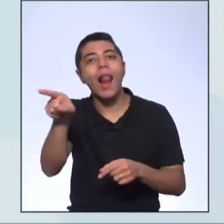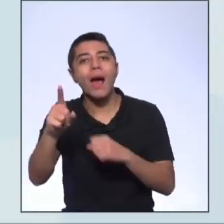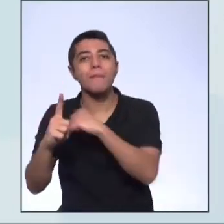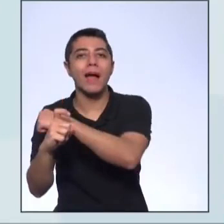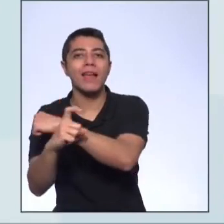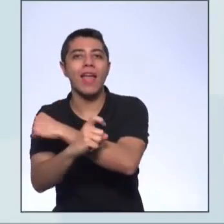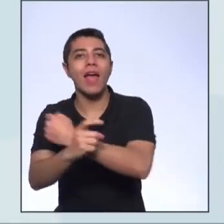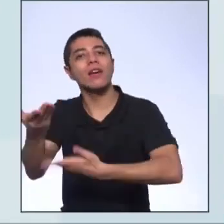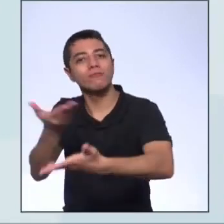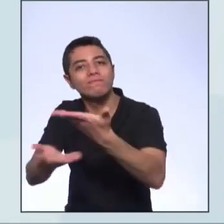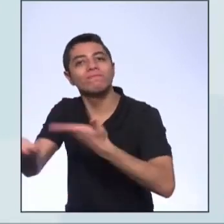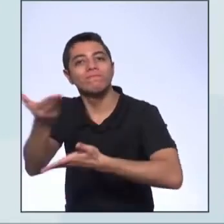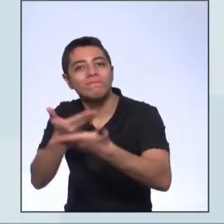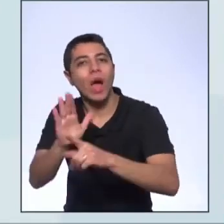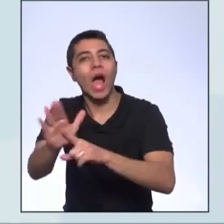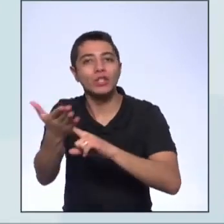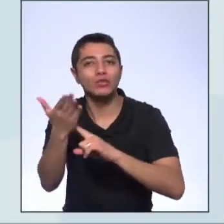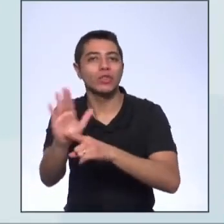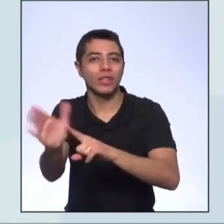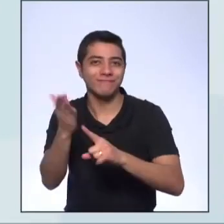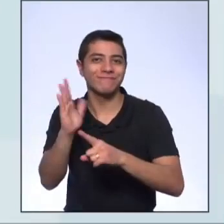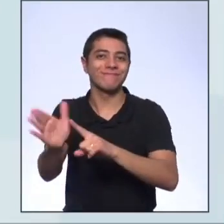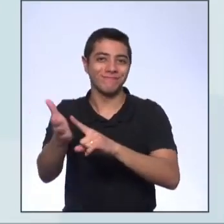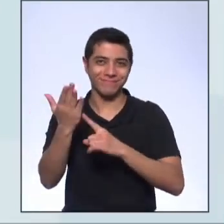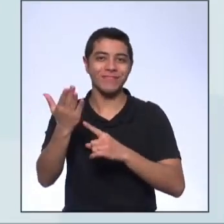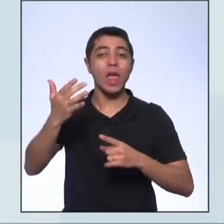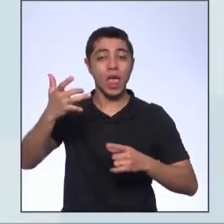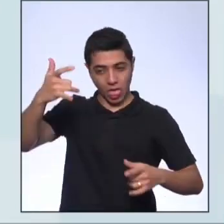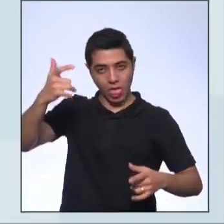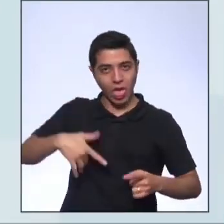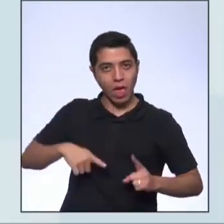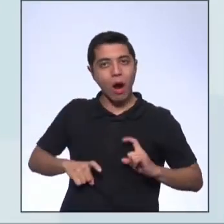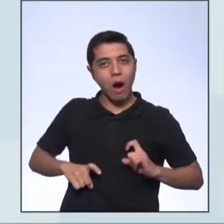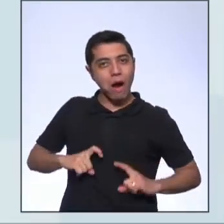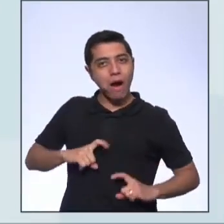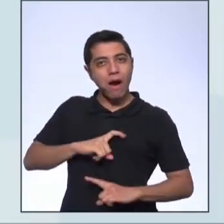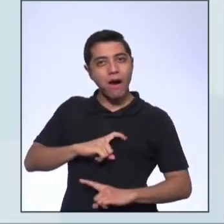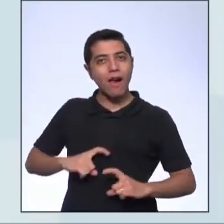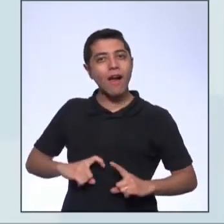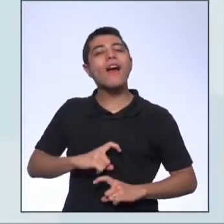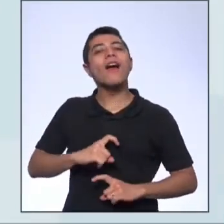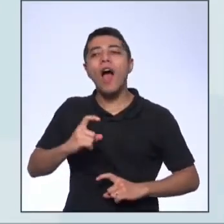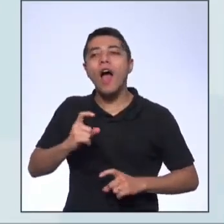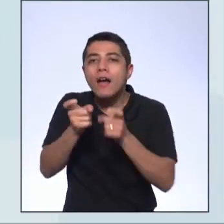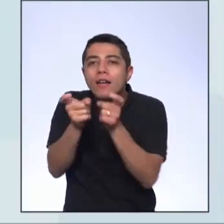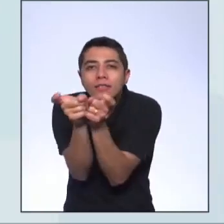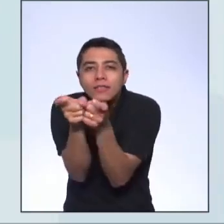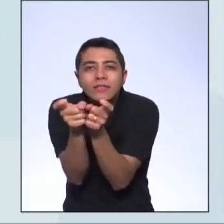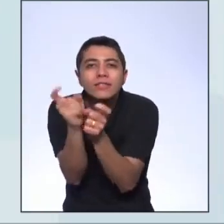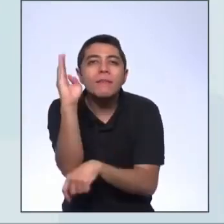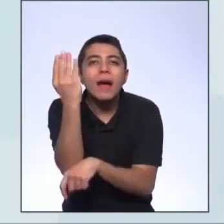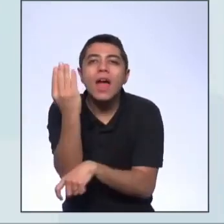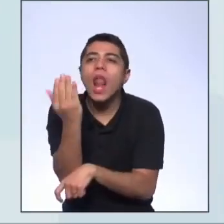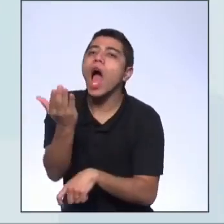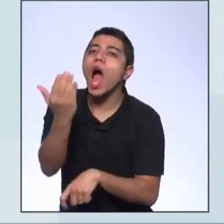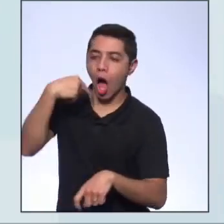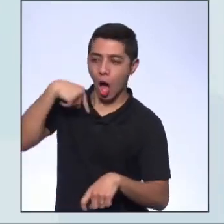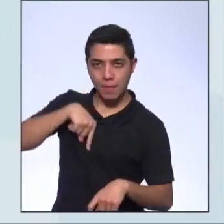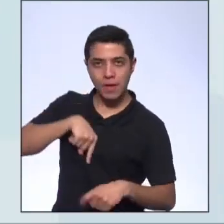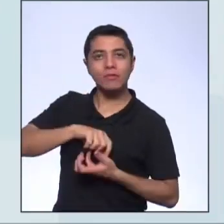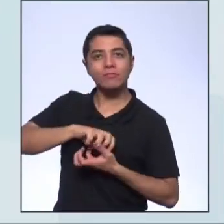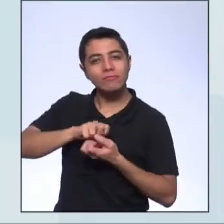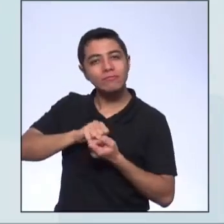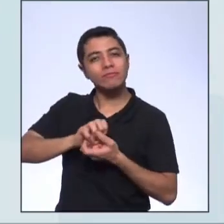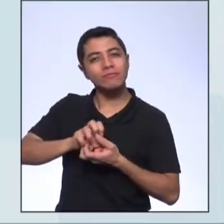ok? Então, essa é uma das importâncias ecológicas. Alguns grupos vão constituir aí o plâncton, sendo importante na transferência da